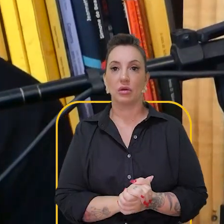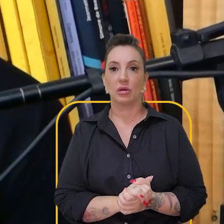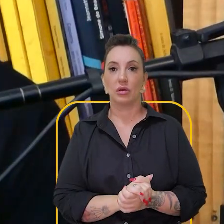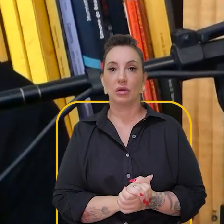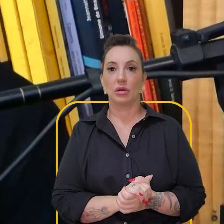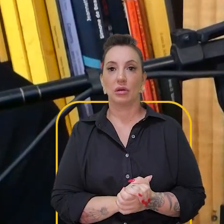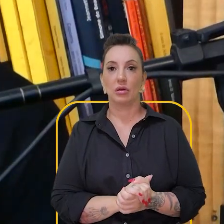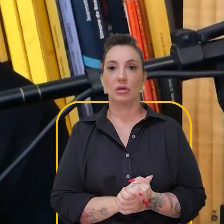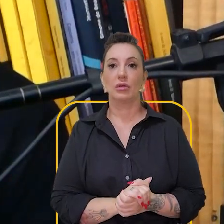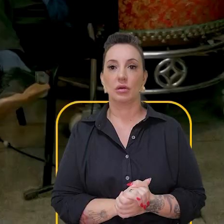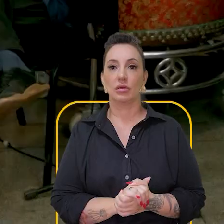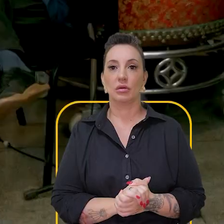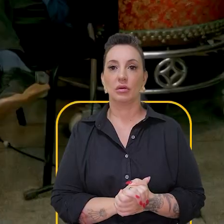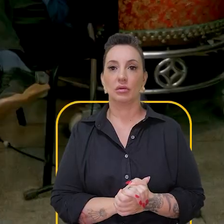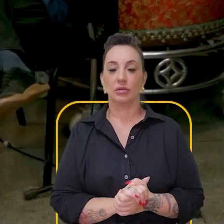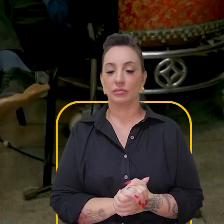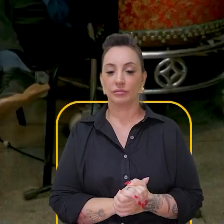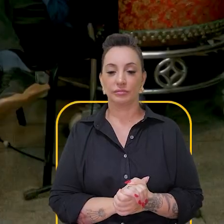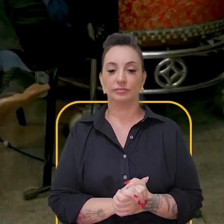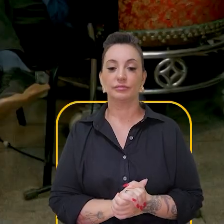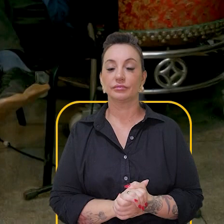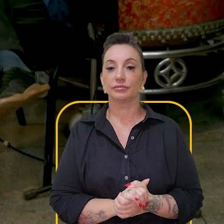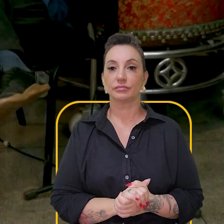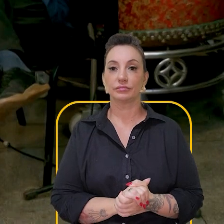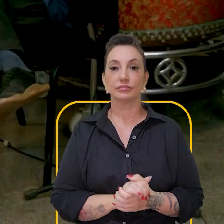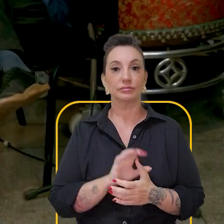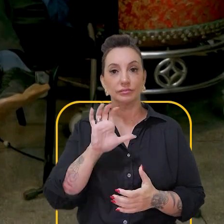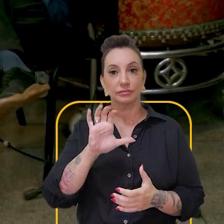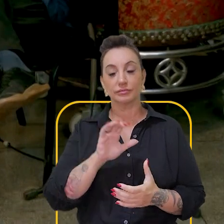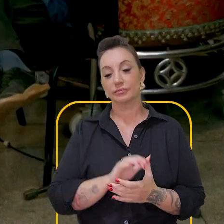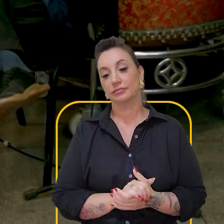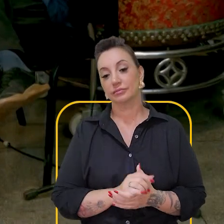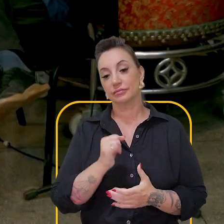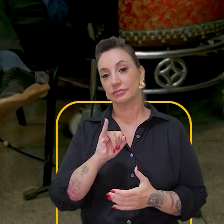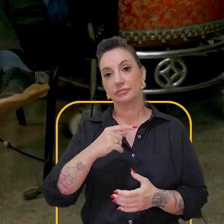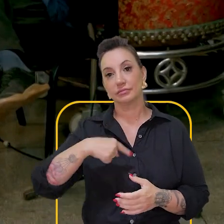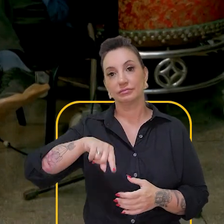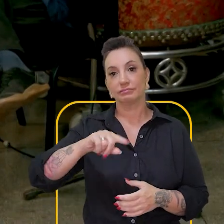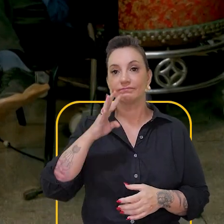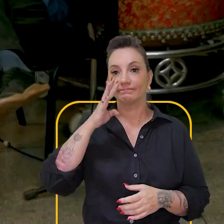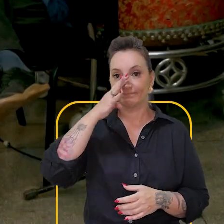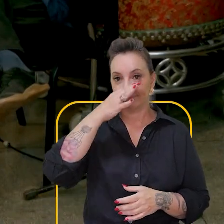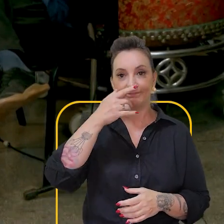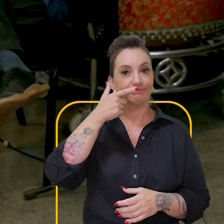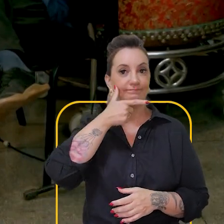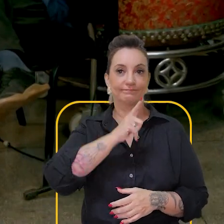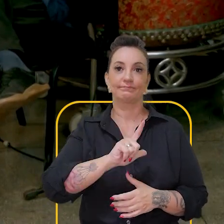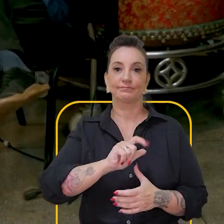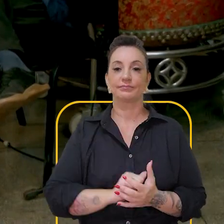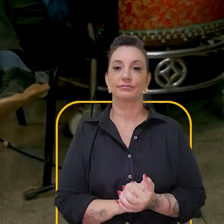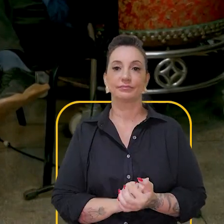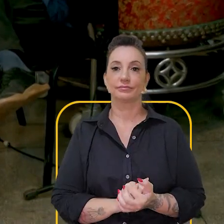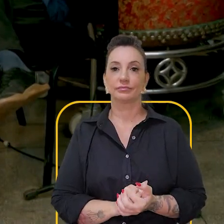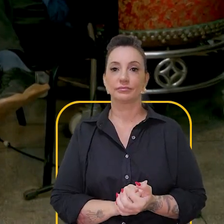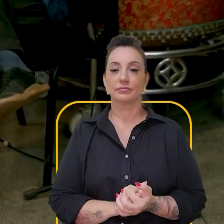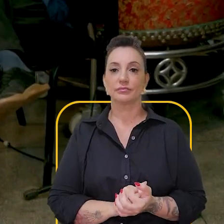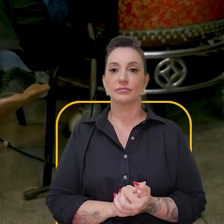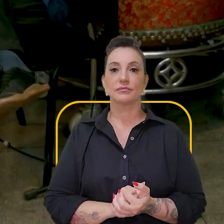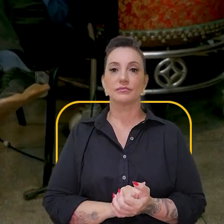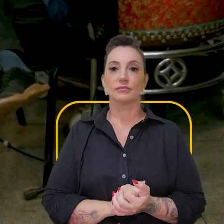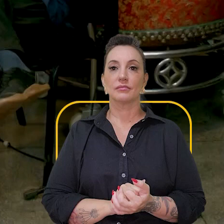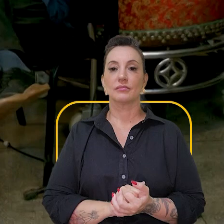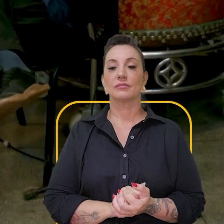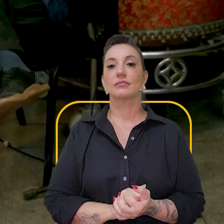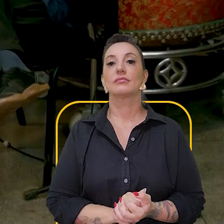você não consegue exatamente então eu eu acho uma história legal porque poxa eu vim lá de jund de aí nunca